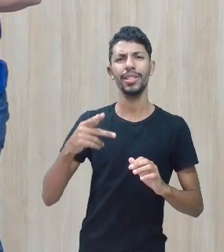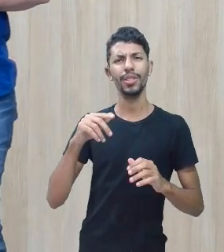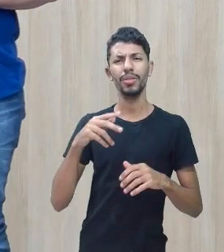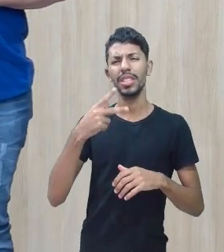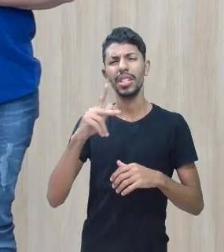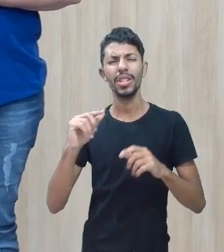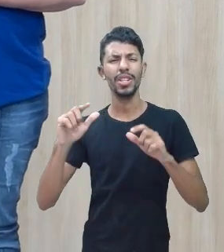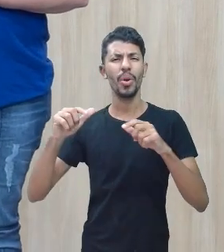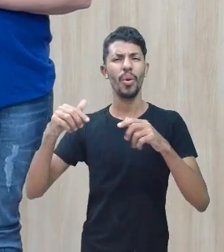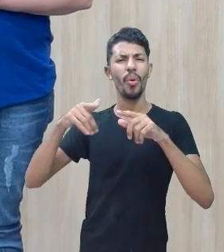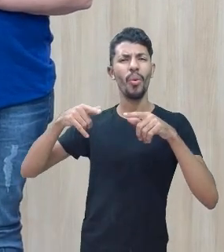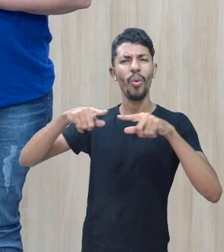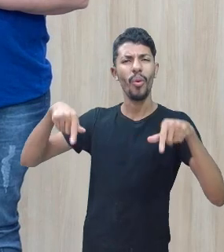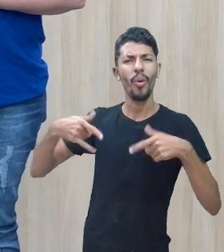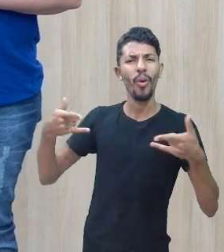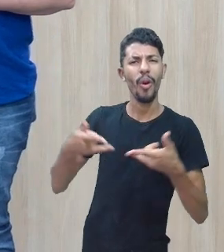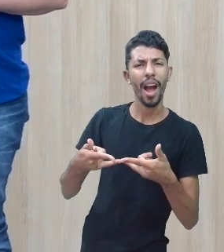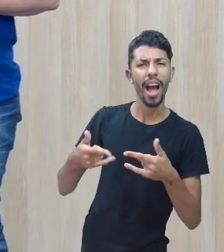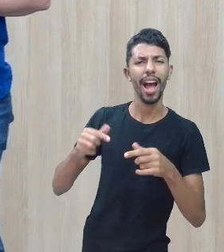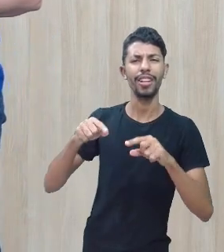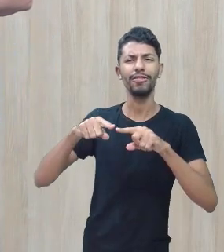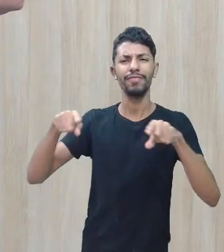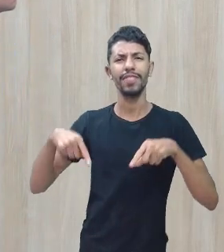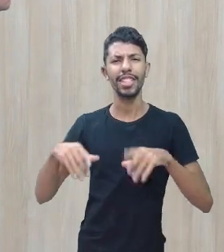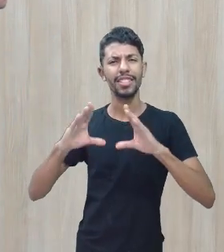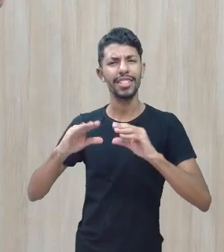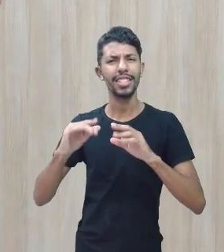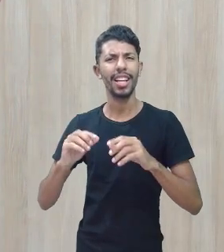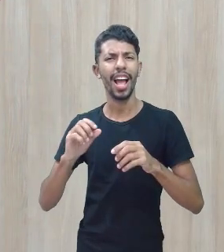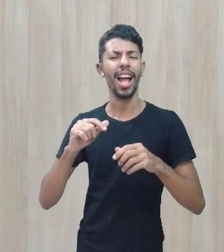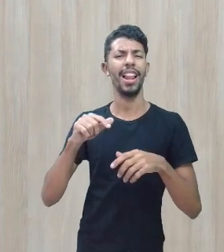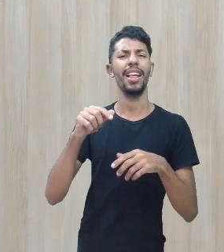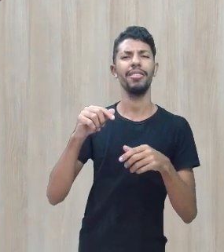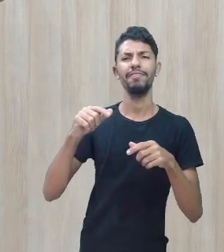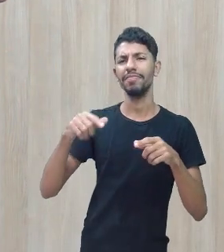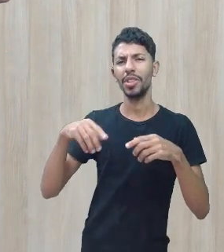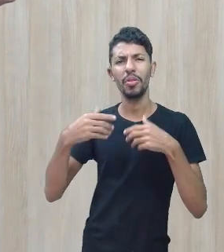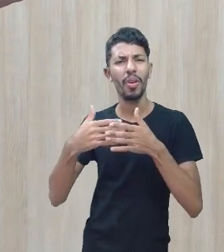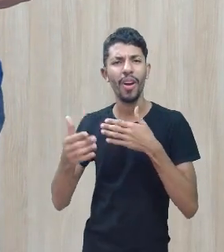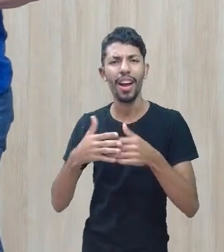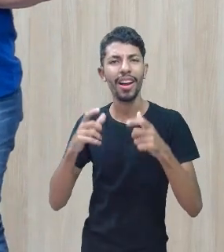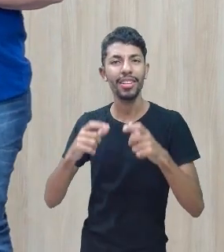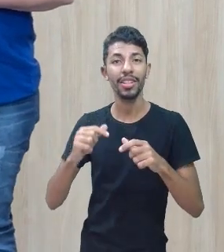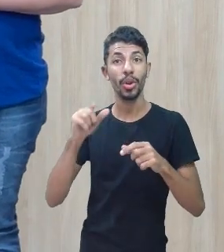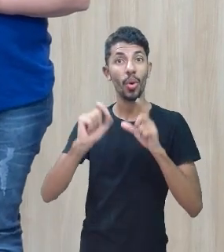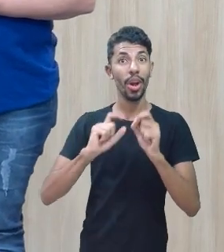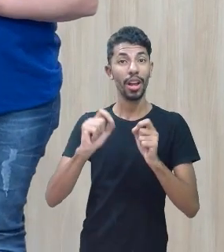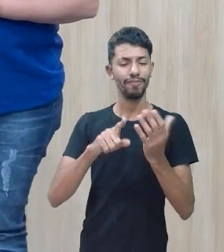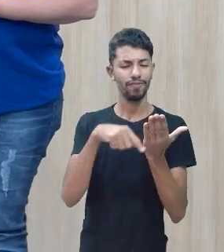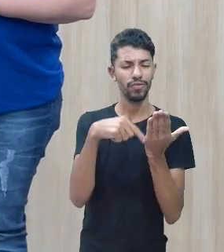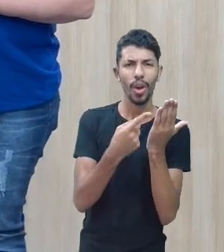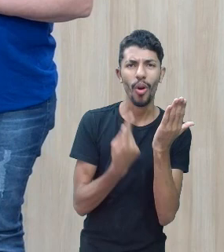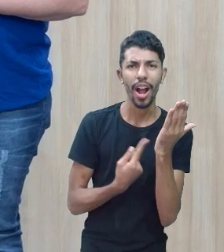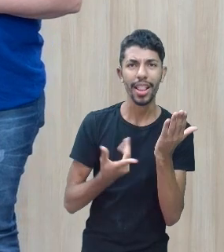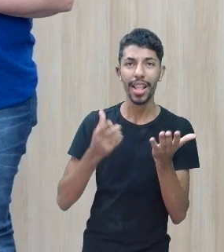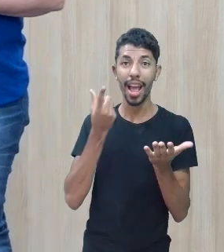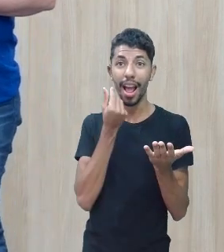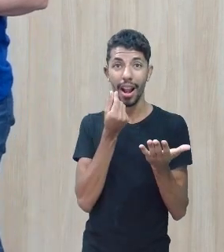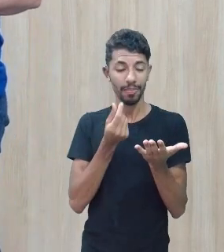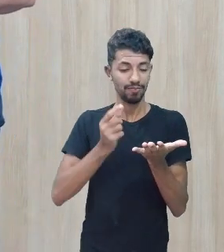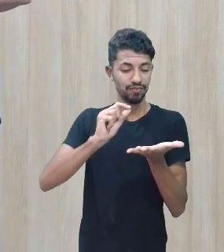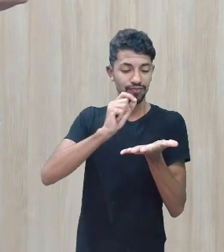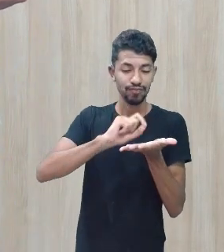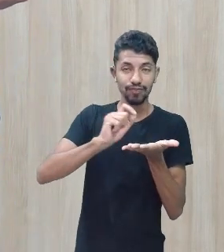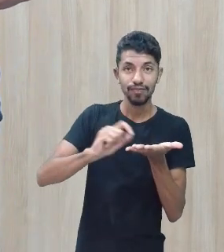seu quarto, no terraço, onde você estiver. Pega um caderno, pega um lápis, uma caneta e anota